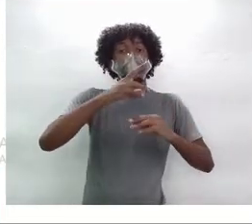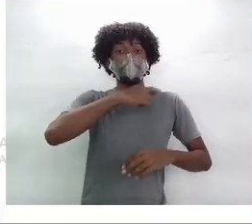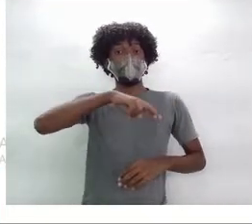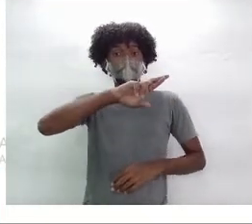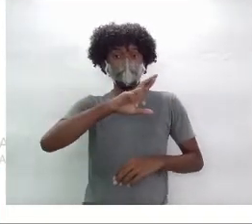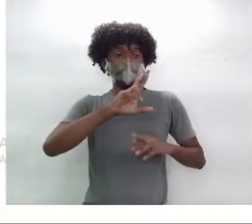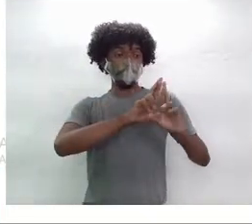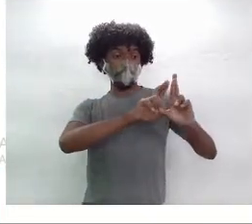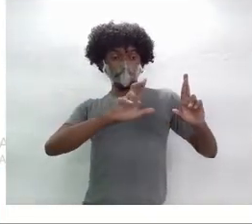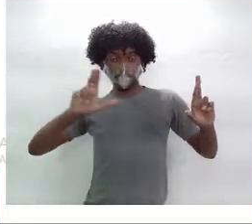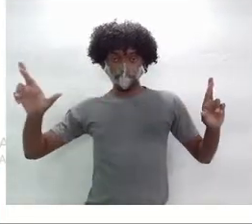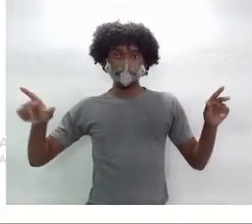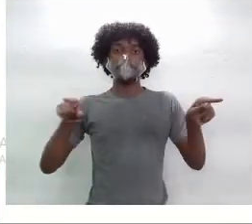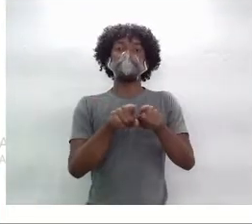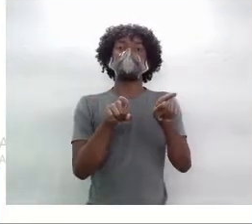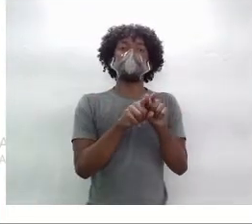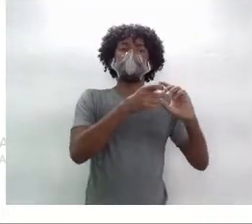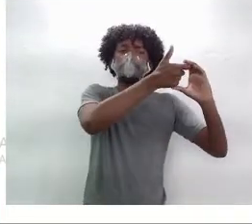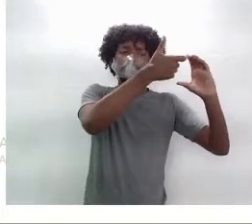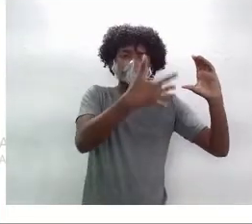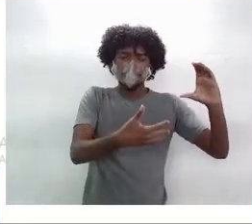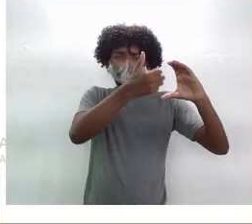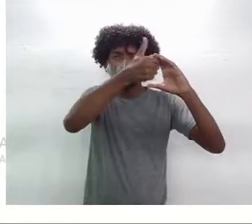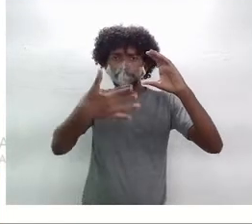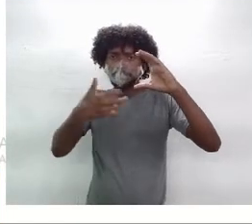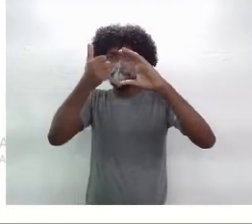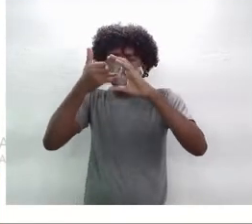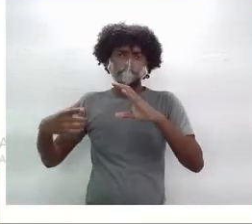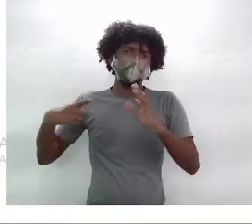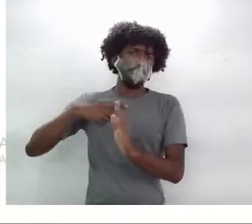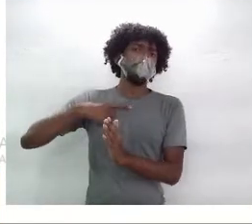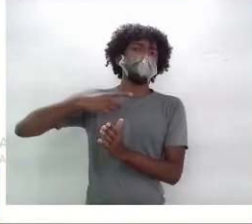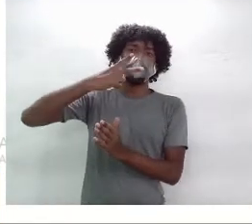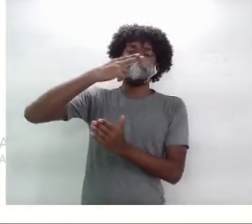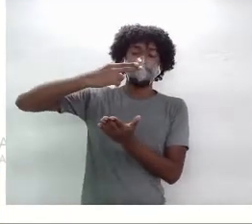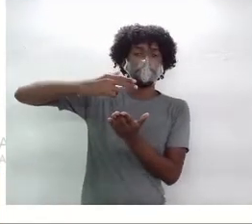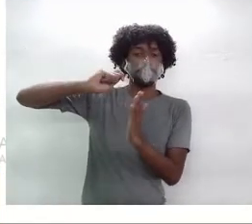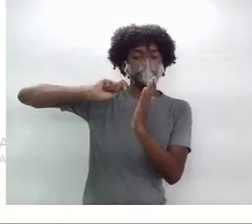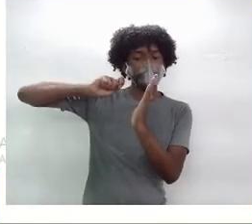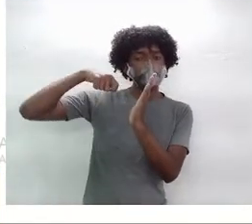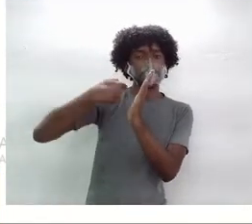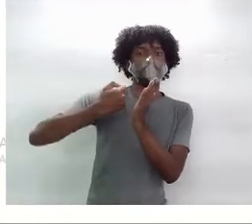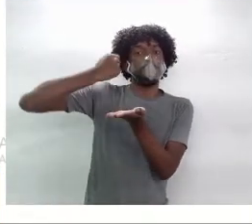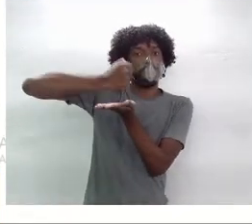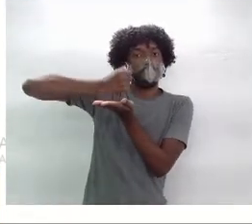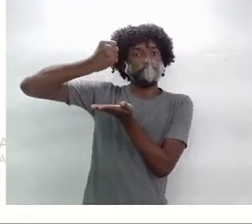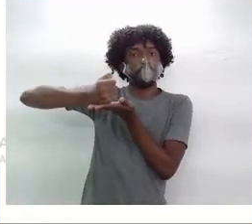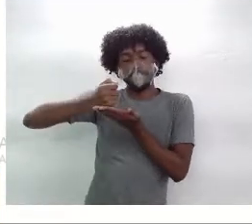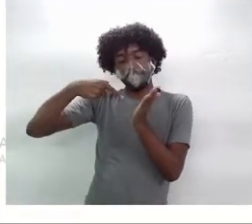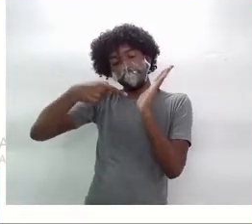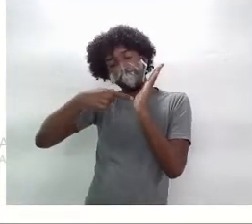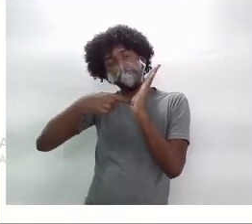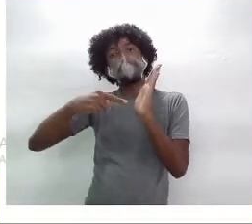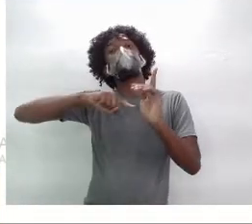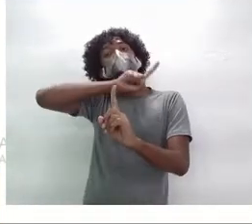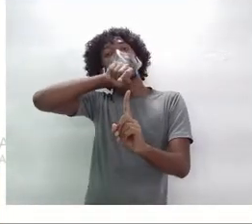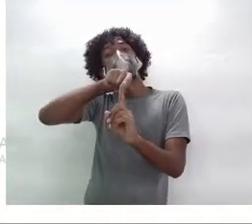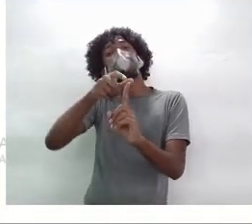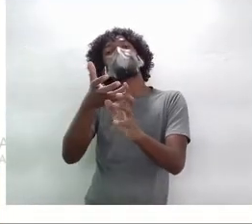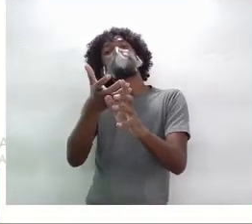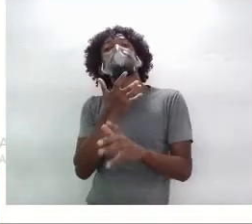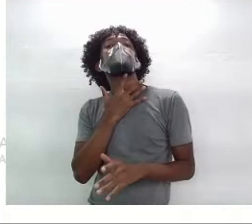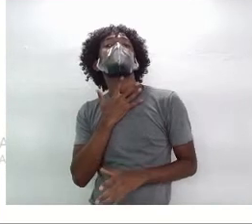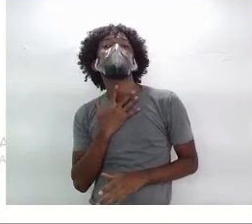características particulares, possui um código de conduta que, de maneira geral, tem o objetivo resguardar